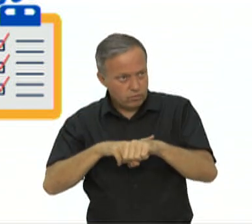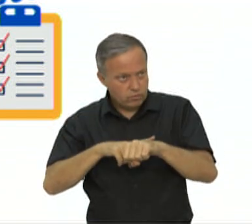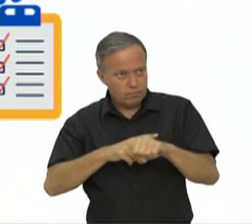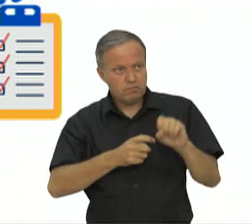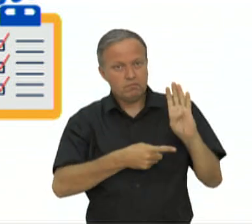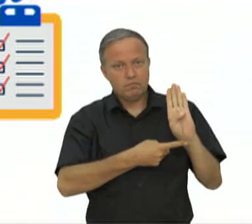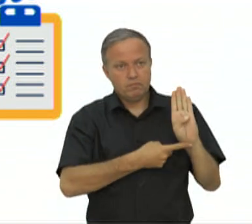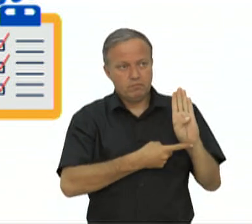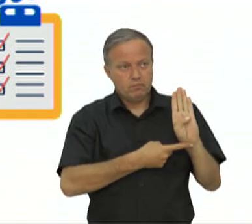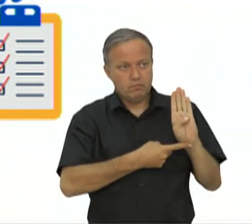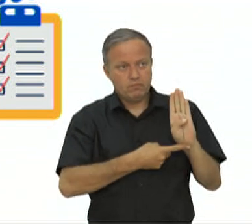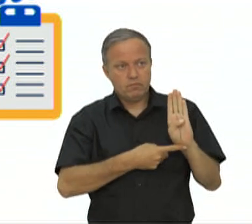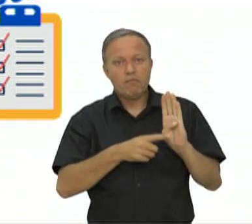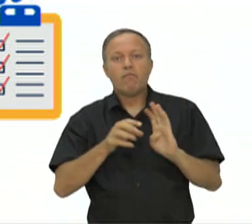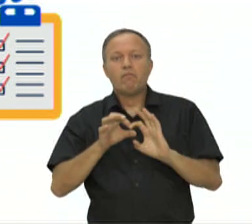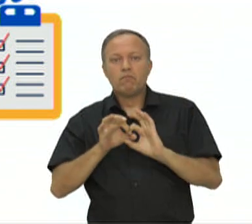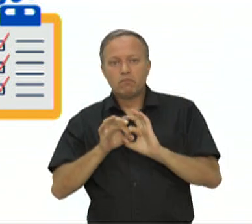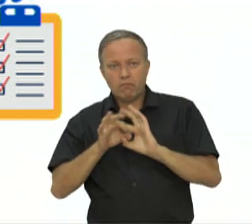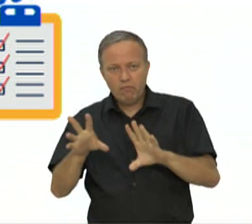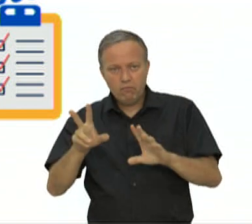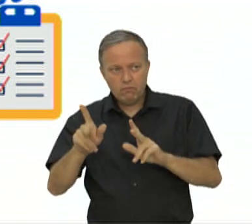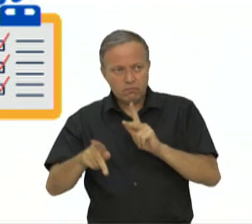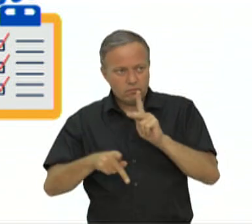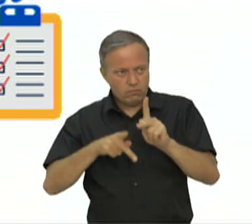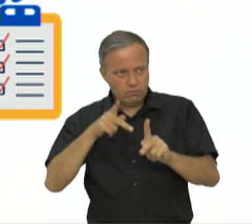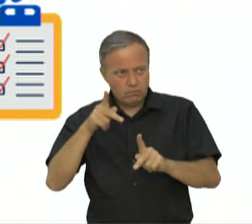B, fica disponível ao público